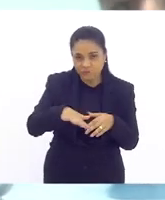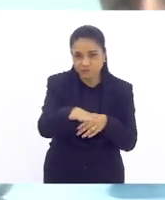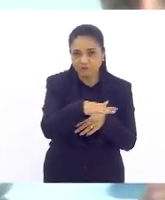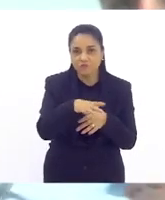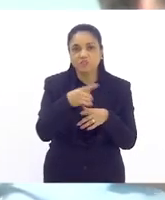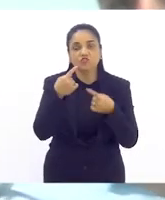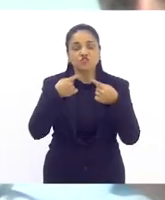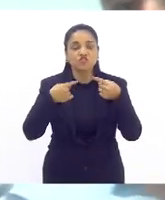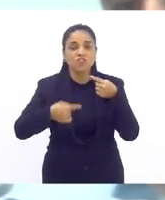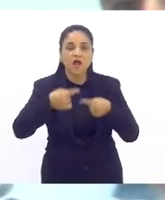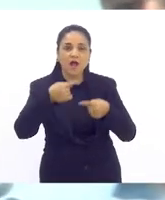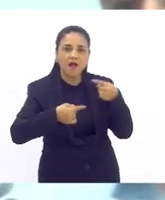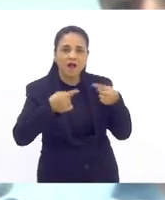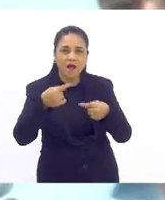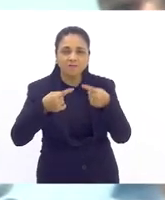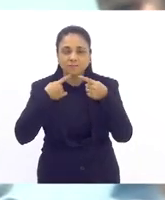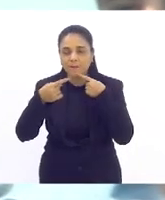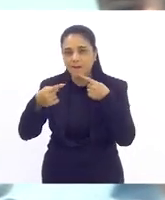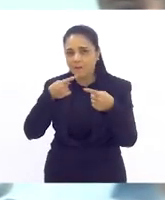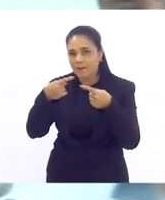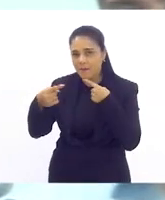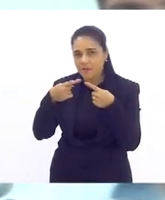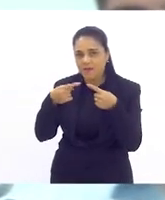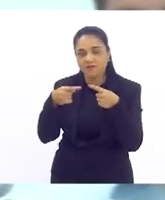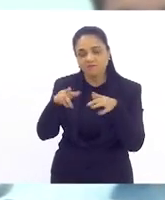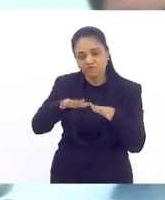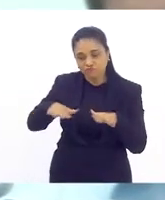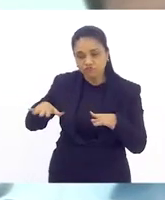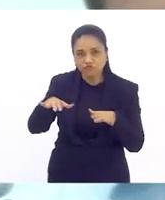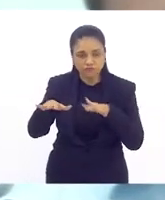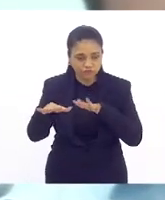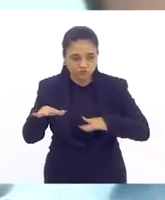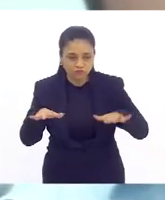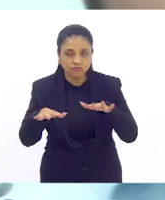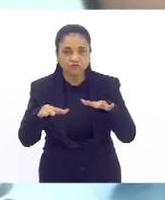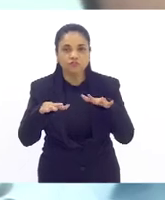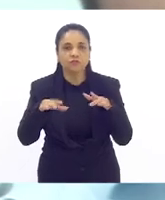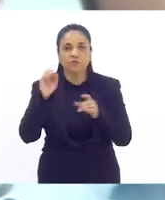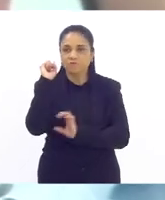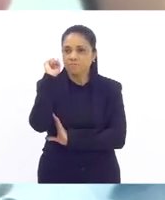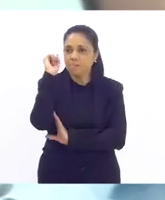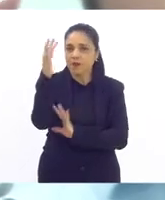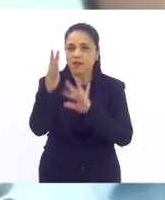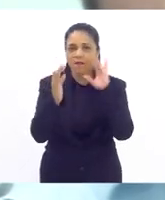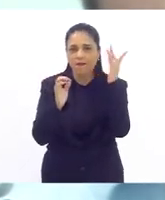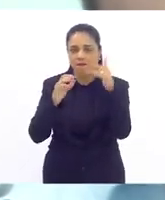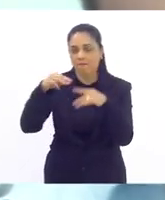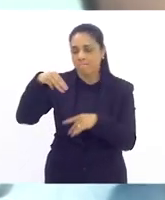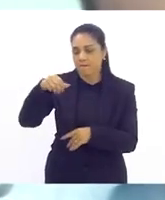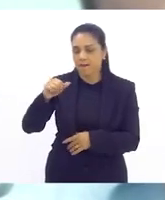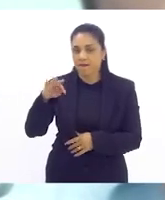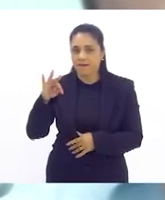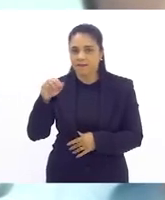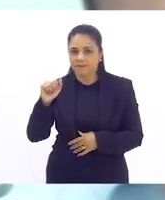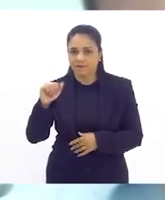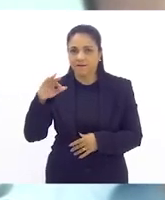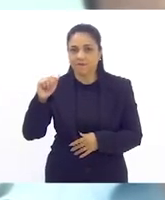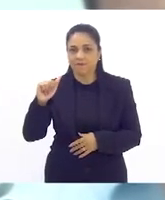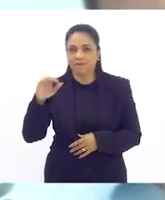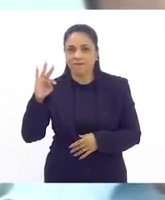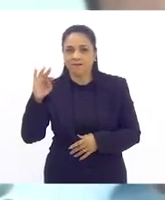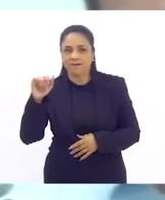das duas questões que eu acho que tem esse diálogo você restaurar a Mata Atlântica proteger a biodiversidade ao mesmo tempo